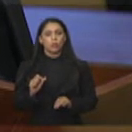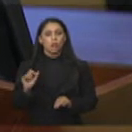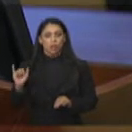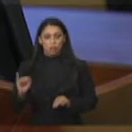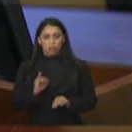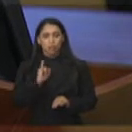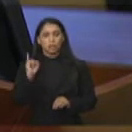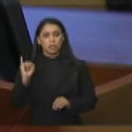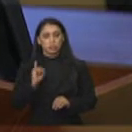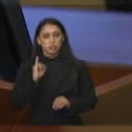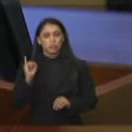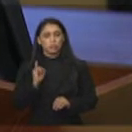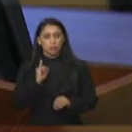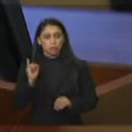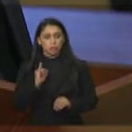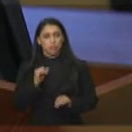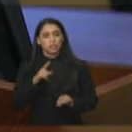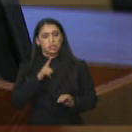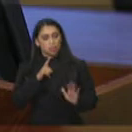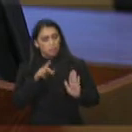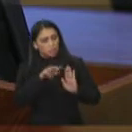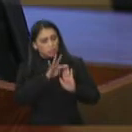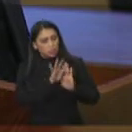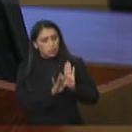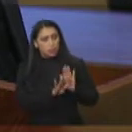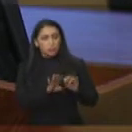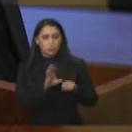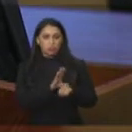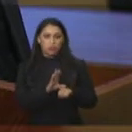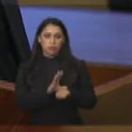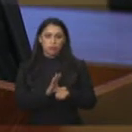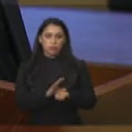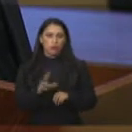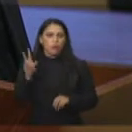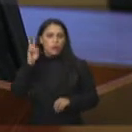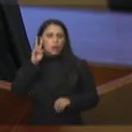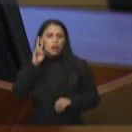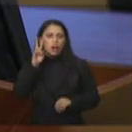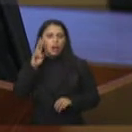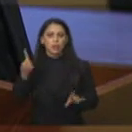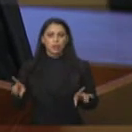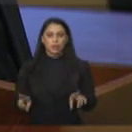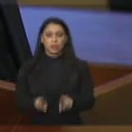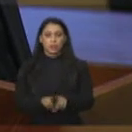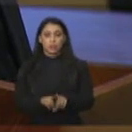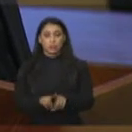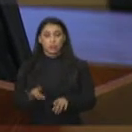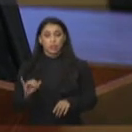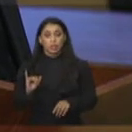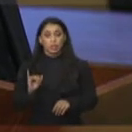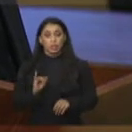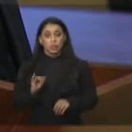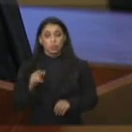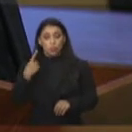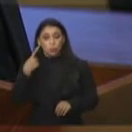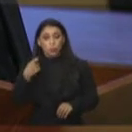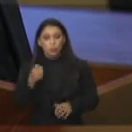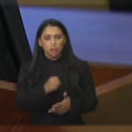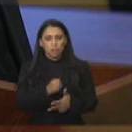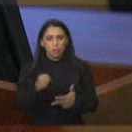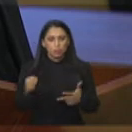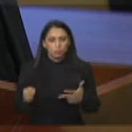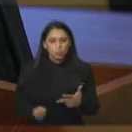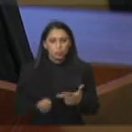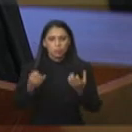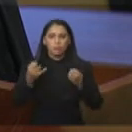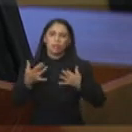essenciais contemplados pelo texto constitucional. Rememoro também a fórmula da relevância do interesse público para